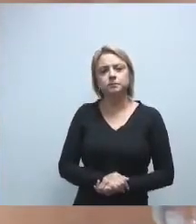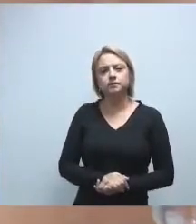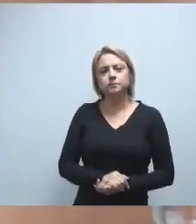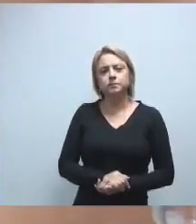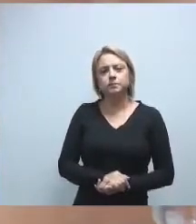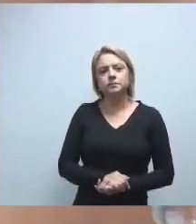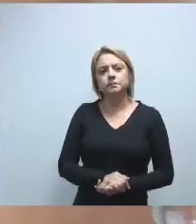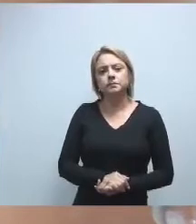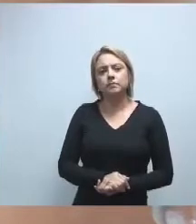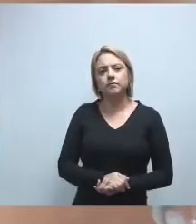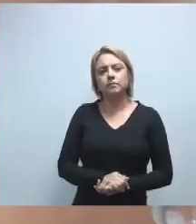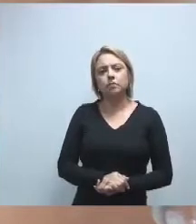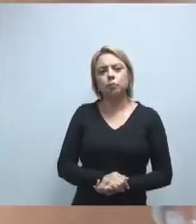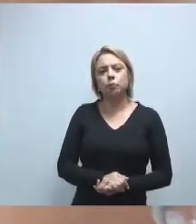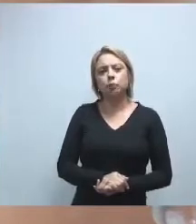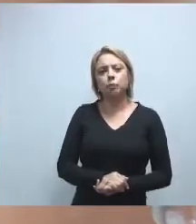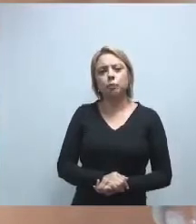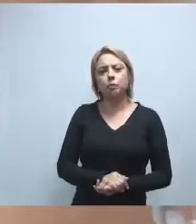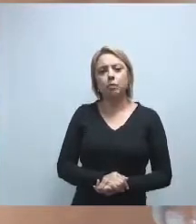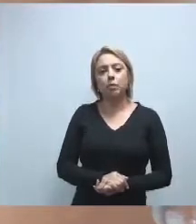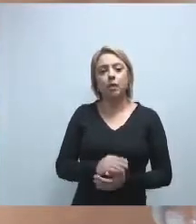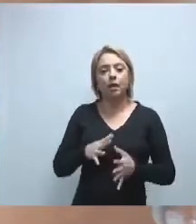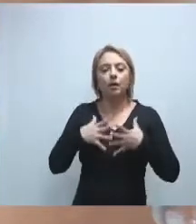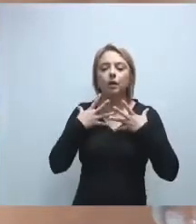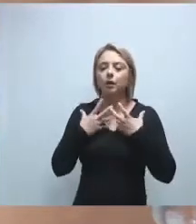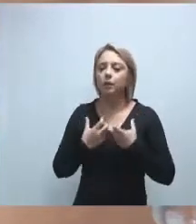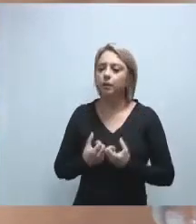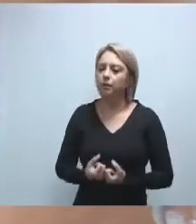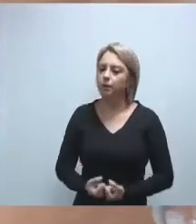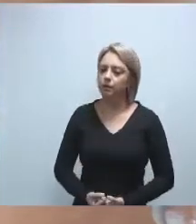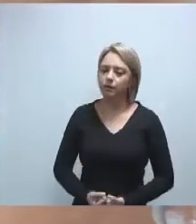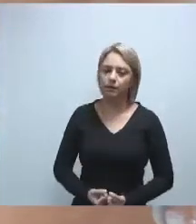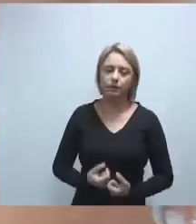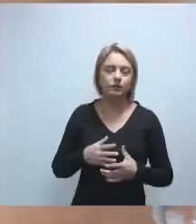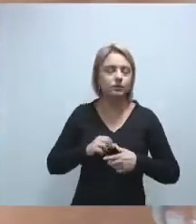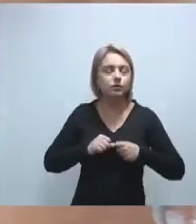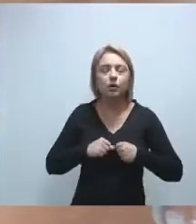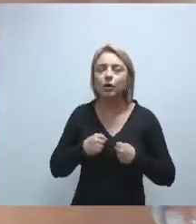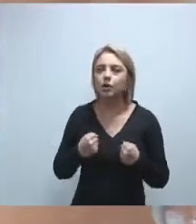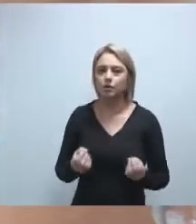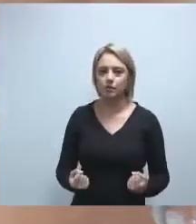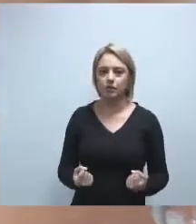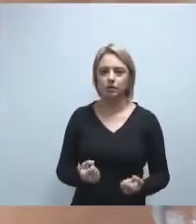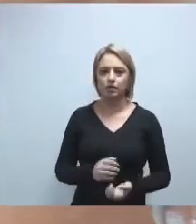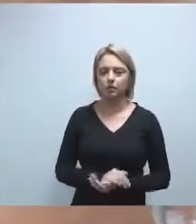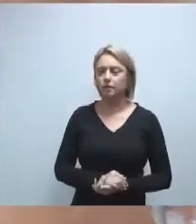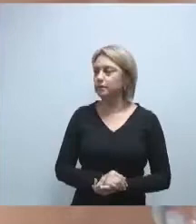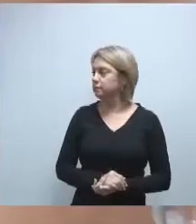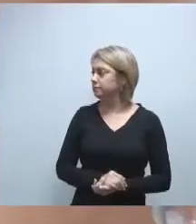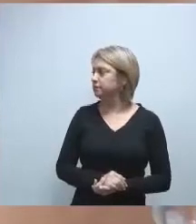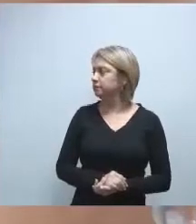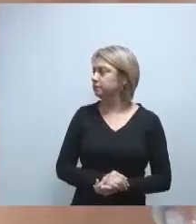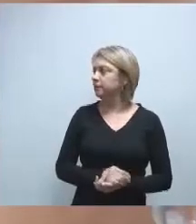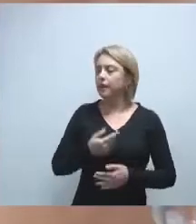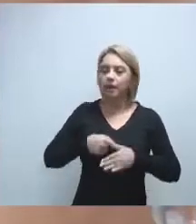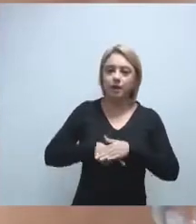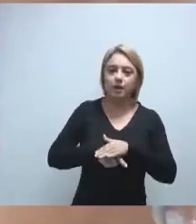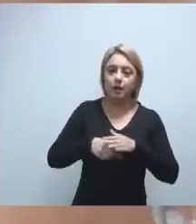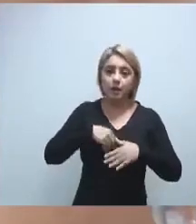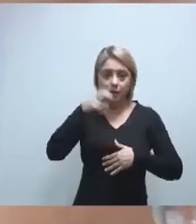e aí o alívio para mim foi muito grande é internamente